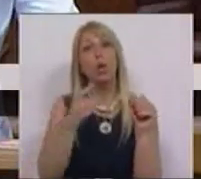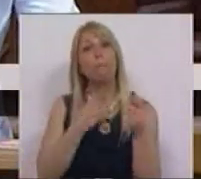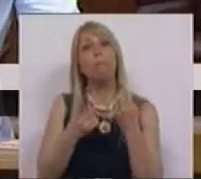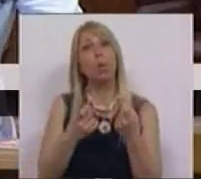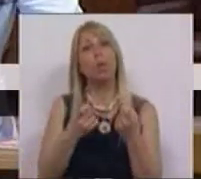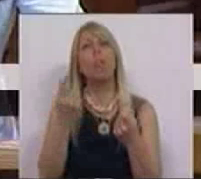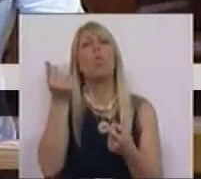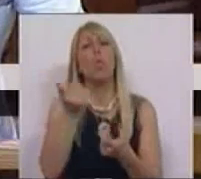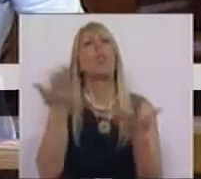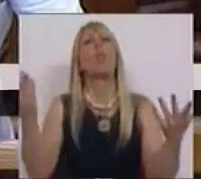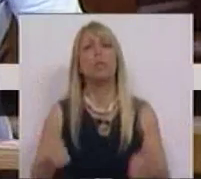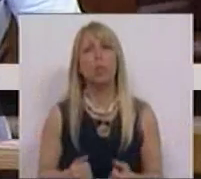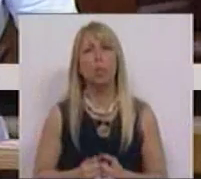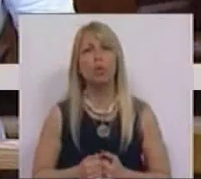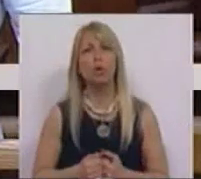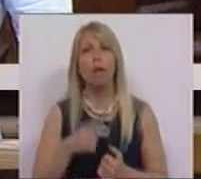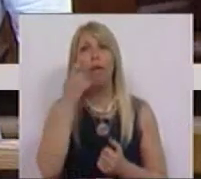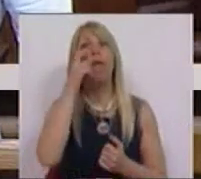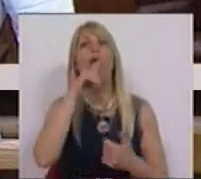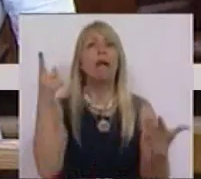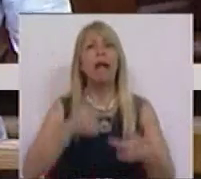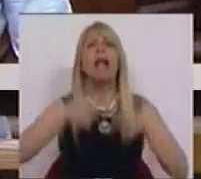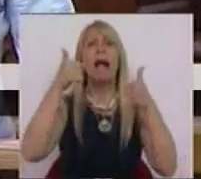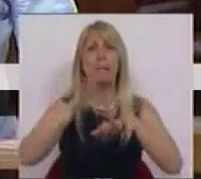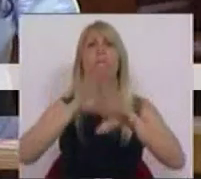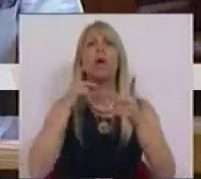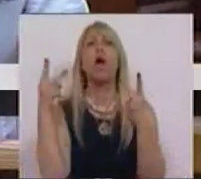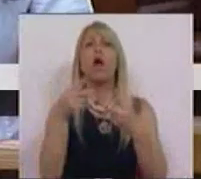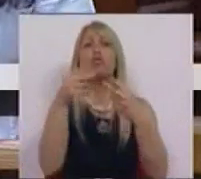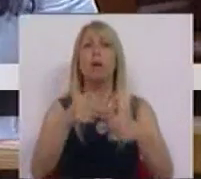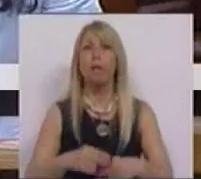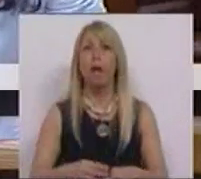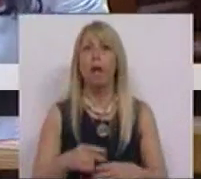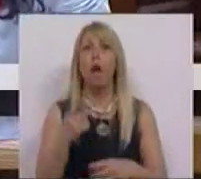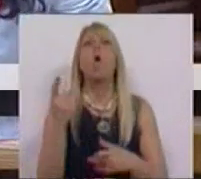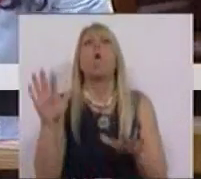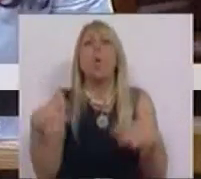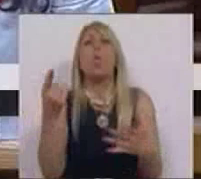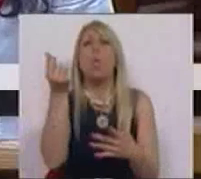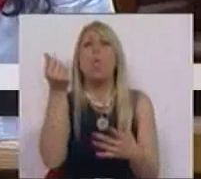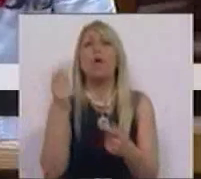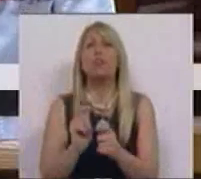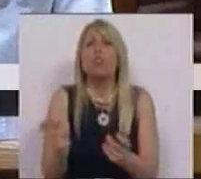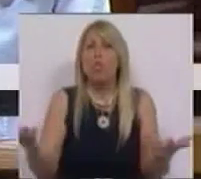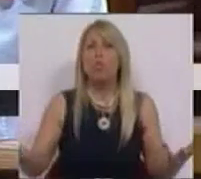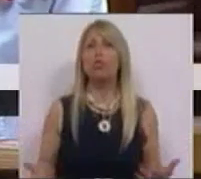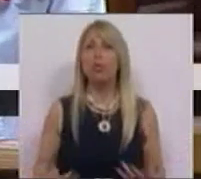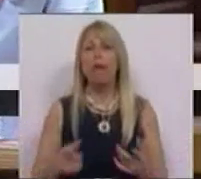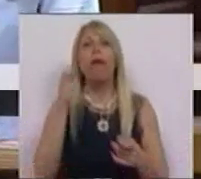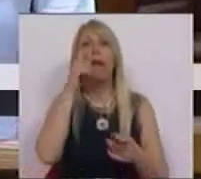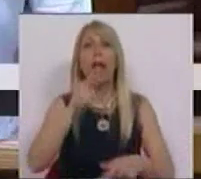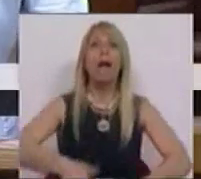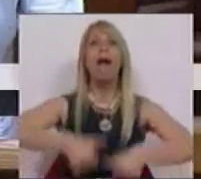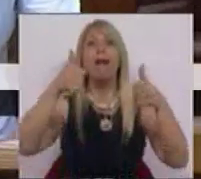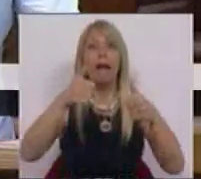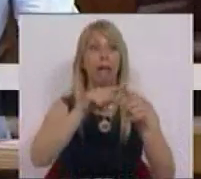a quem dá a ganhar toda esta austeridade. Quanto custa e a quem dá a ganhar a passagem daquilo que é público